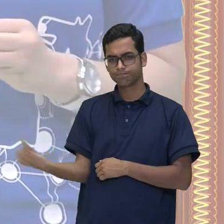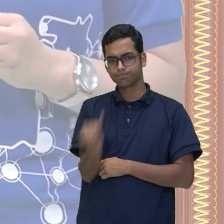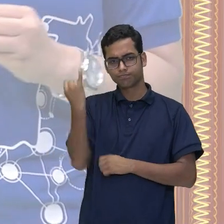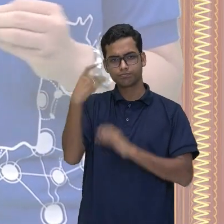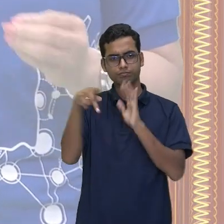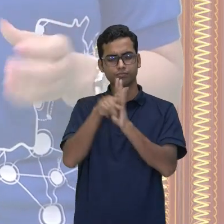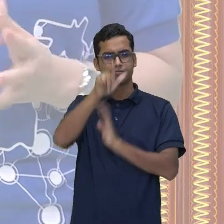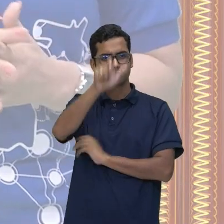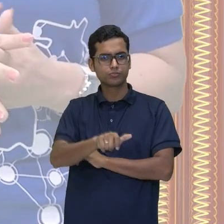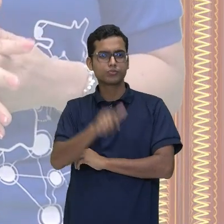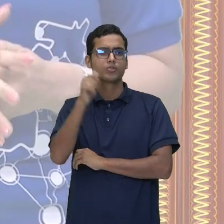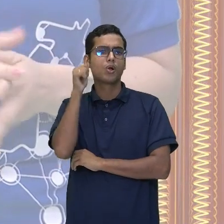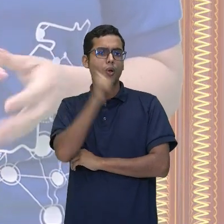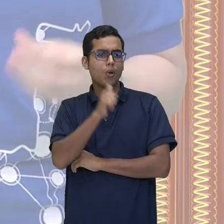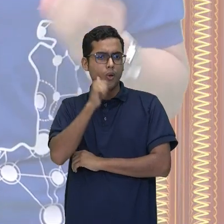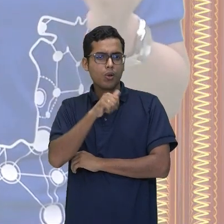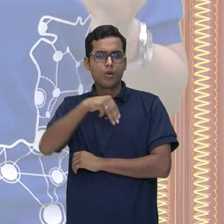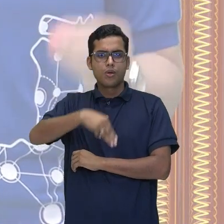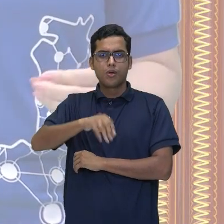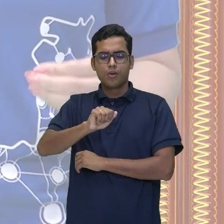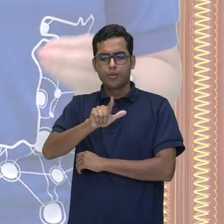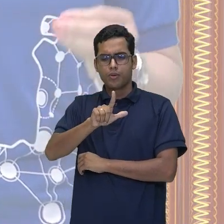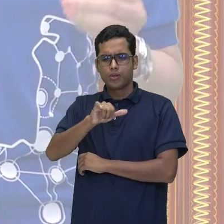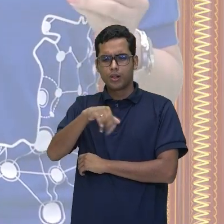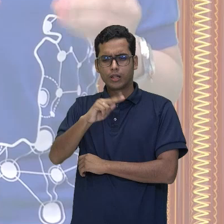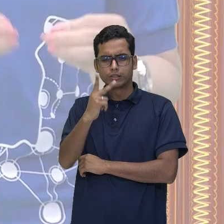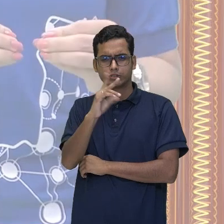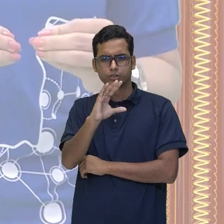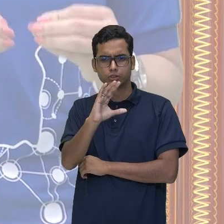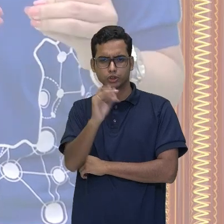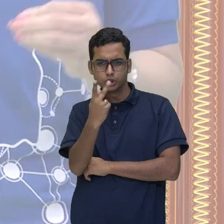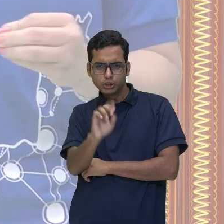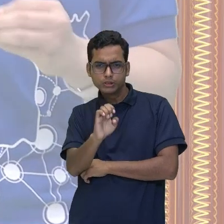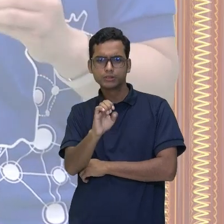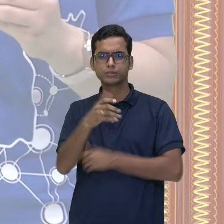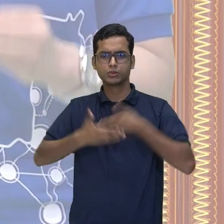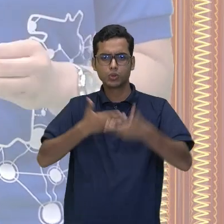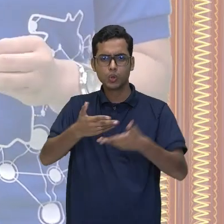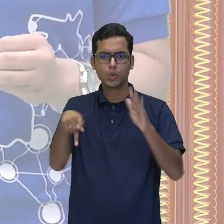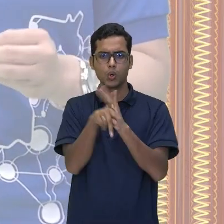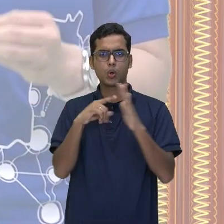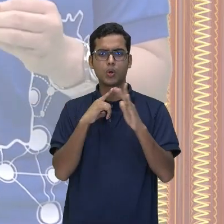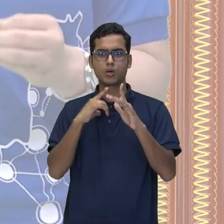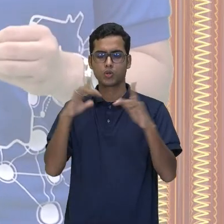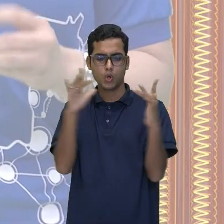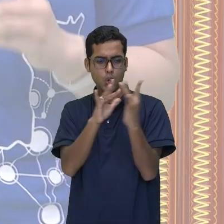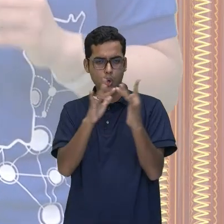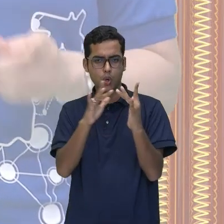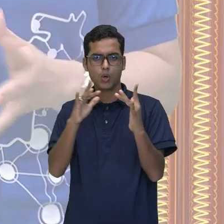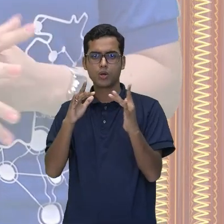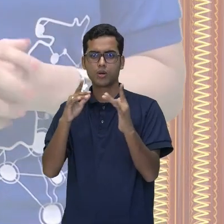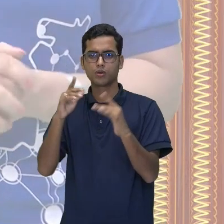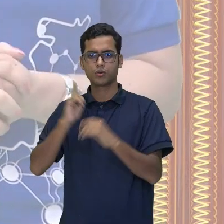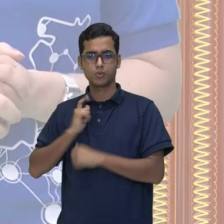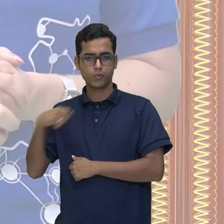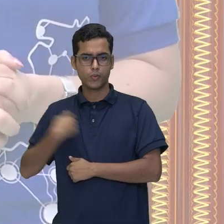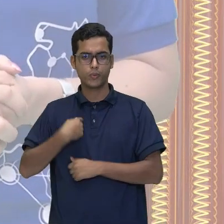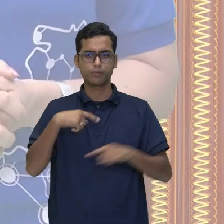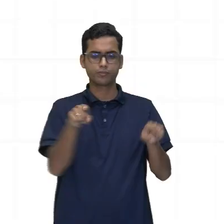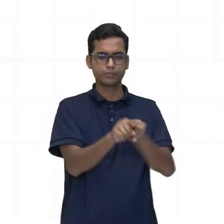Malinche nesse processo de encontro entre os astecas e os espanhóis, certo? Vamos